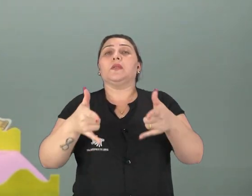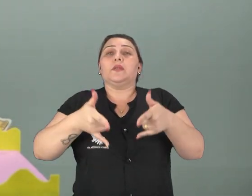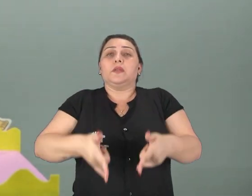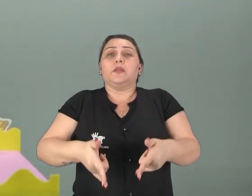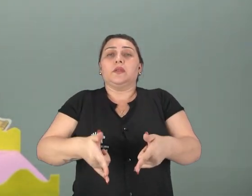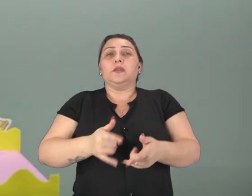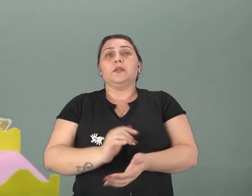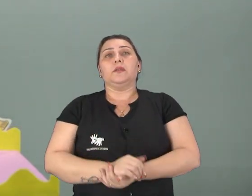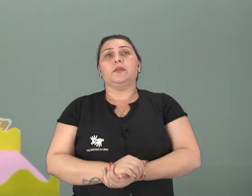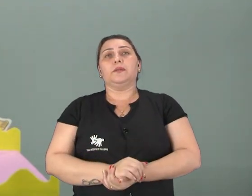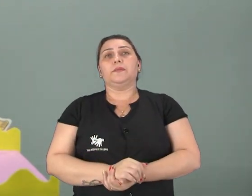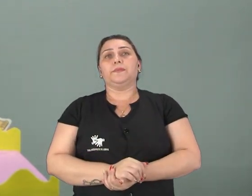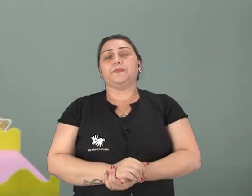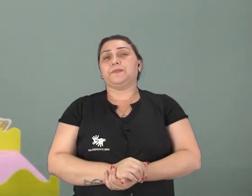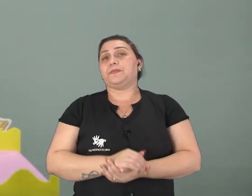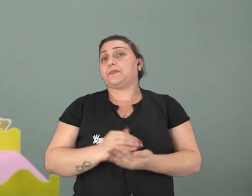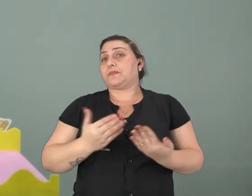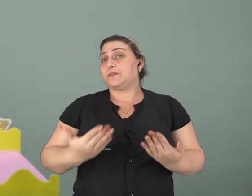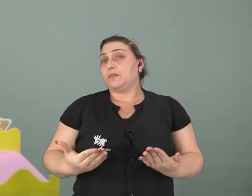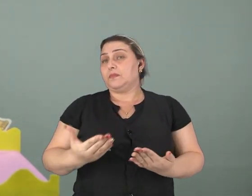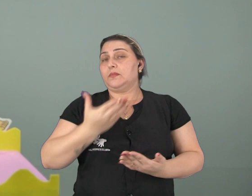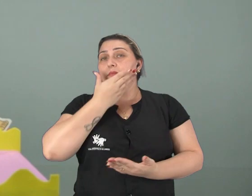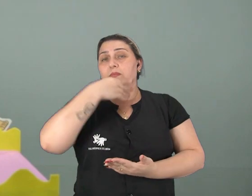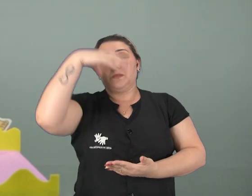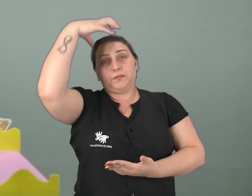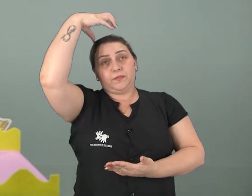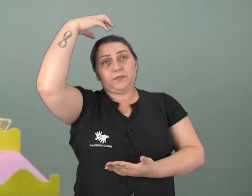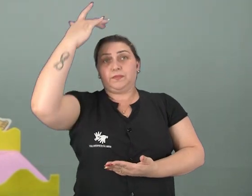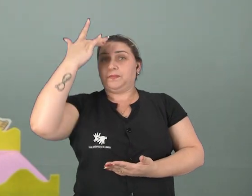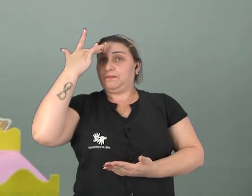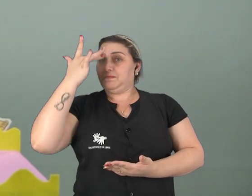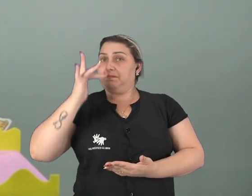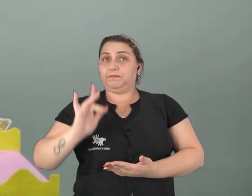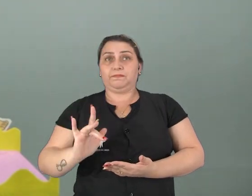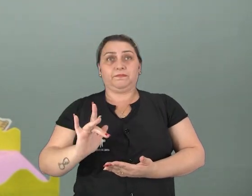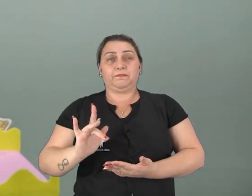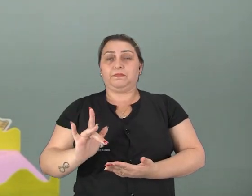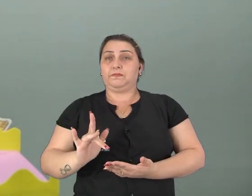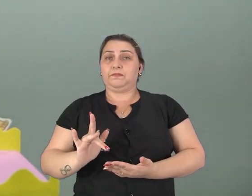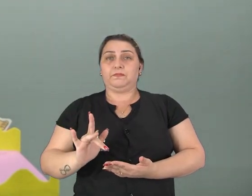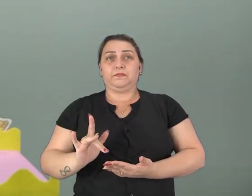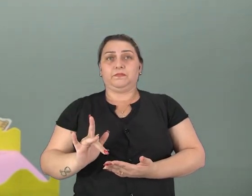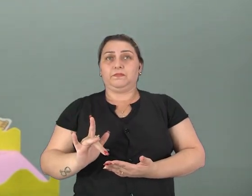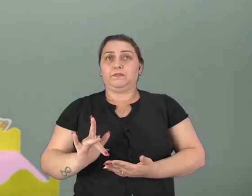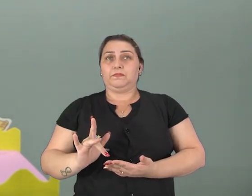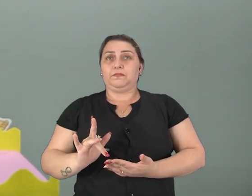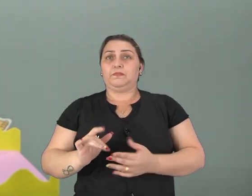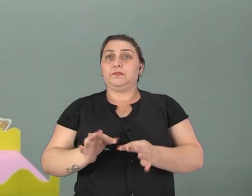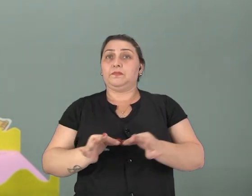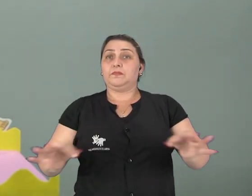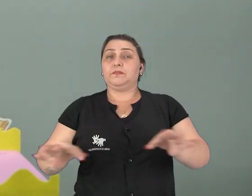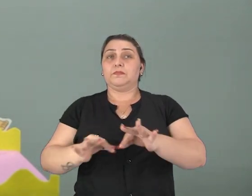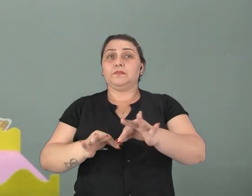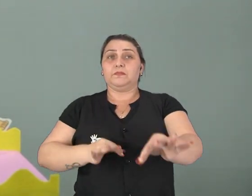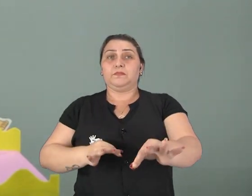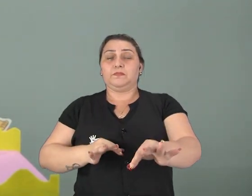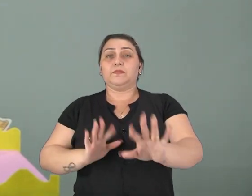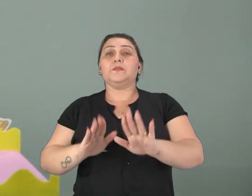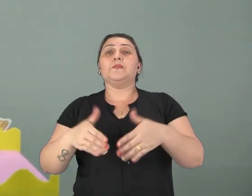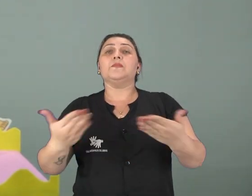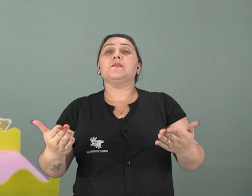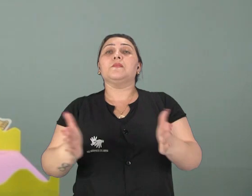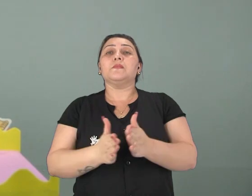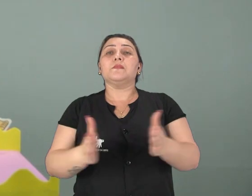cama? E aí, o rei não sabia como medir, não sabia qual